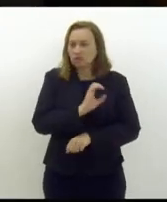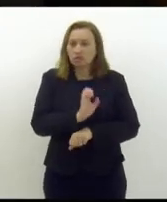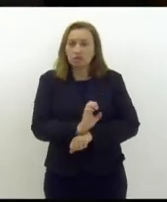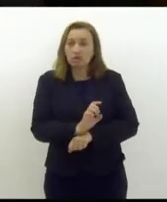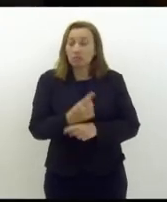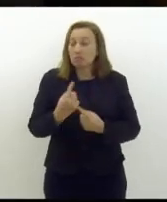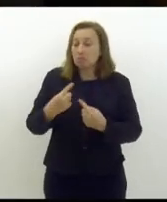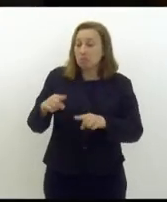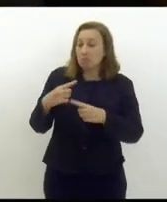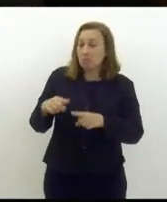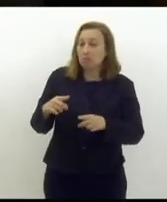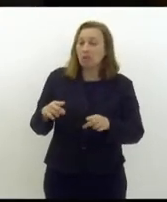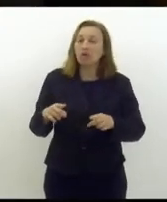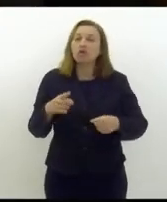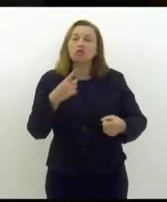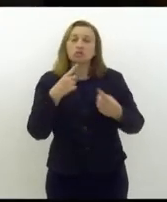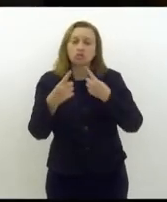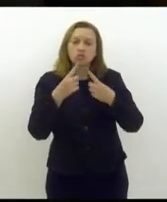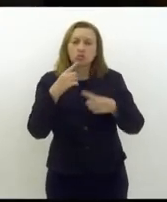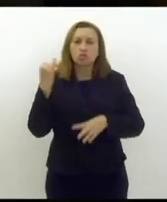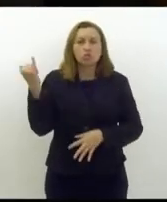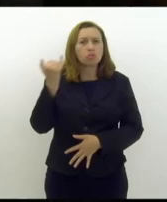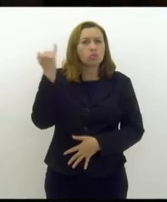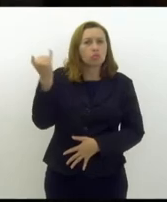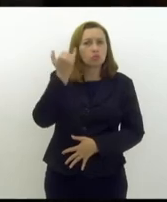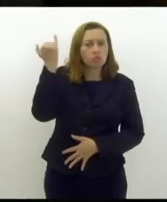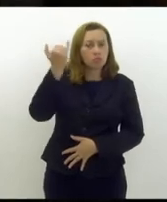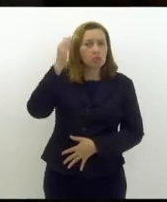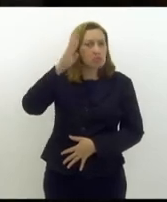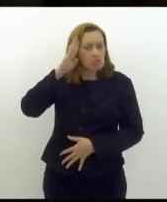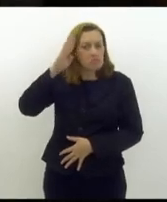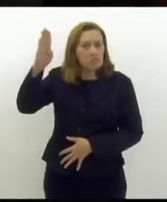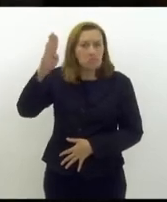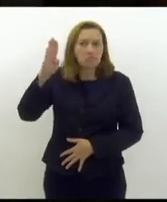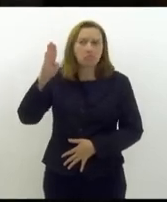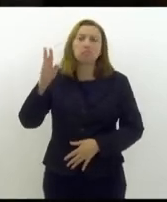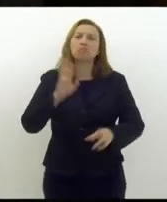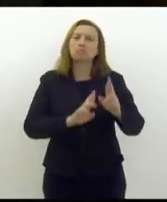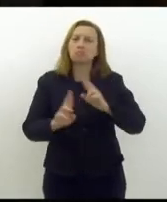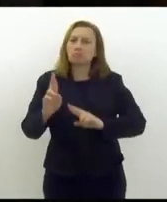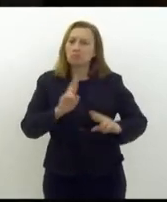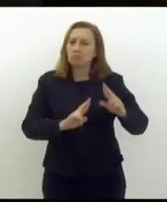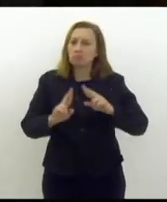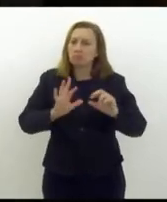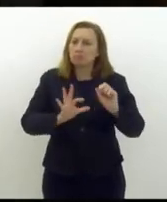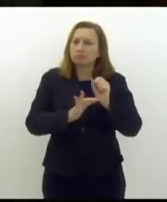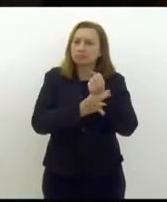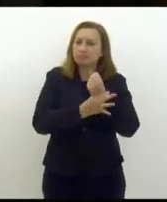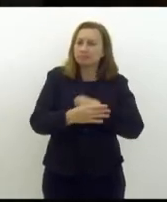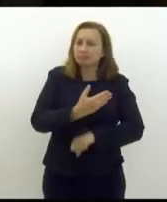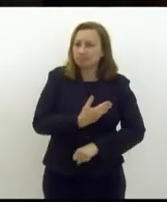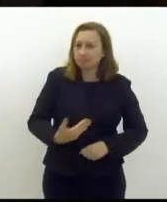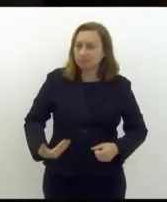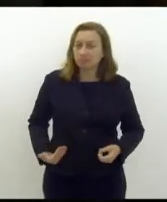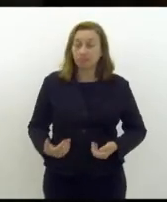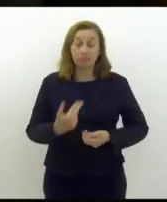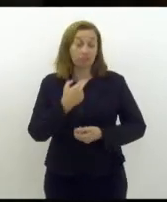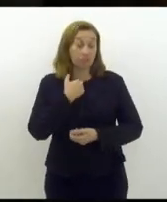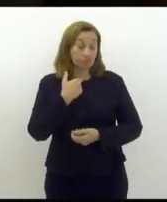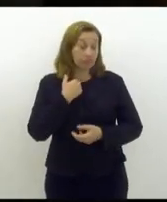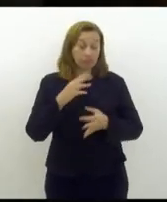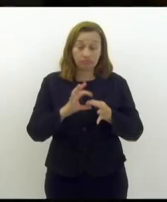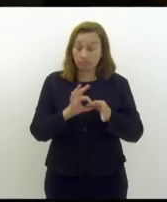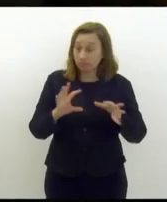provoca um debate tão importante fundamental com relação à segurança pública e eu não poderia